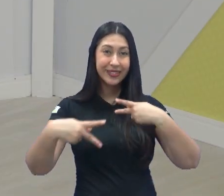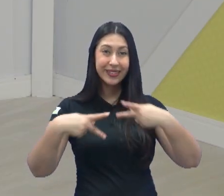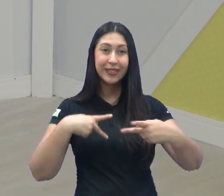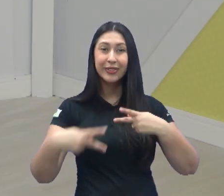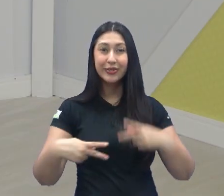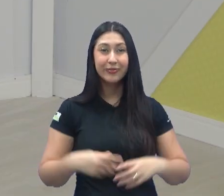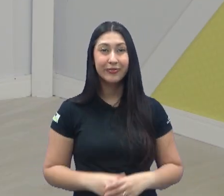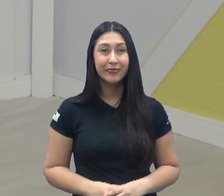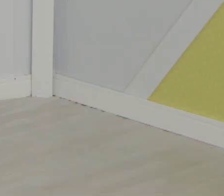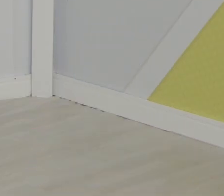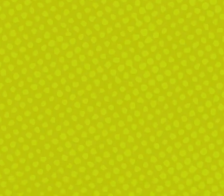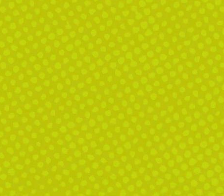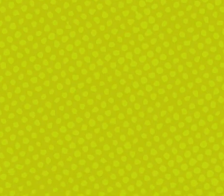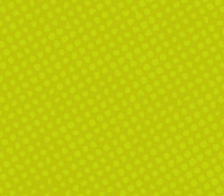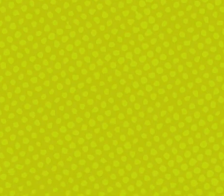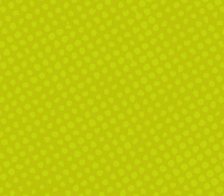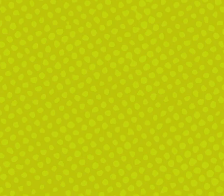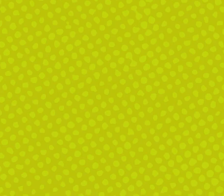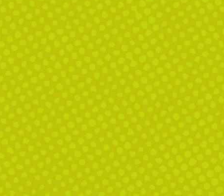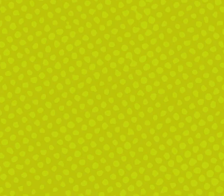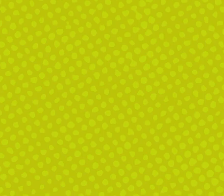você.